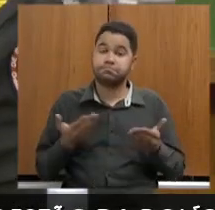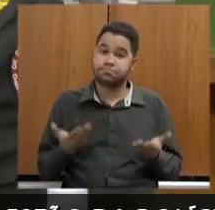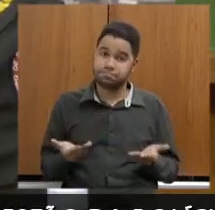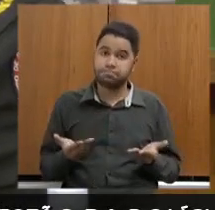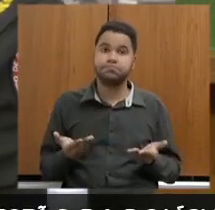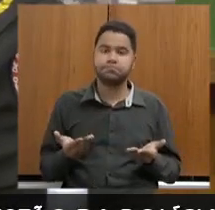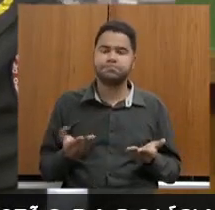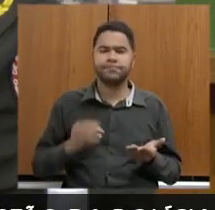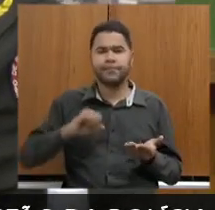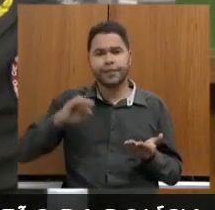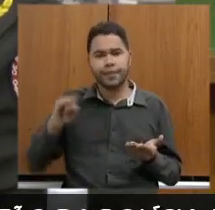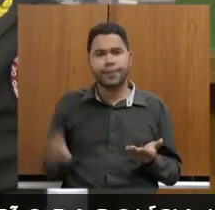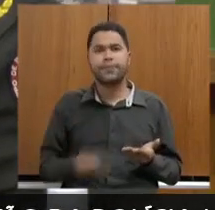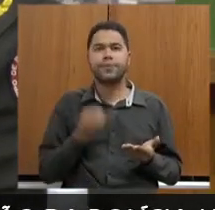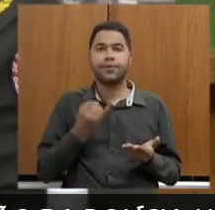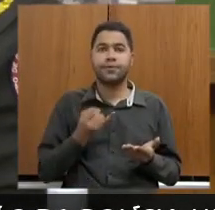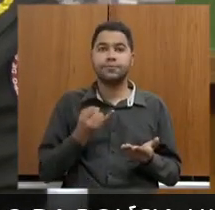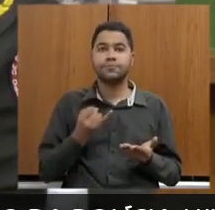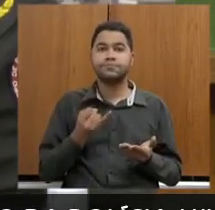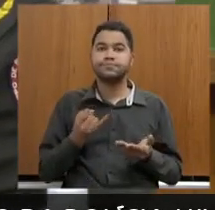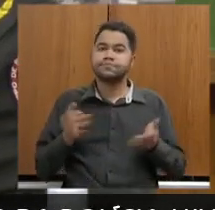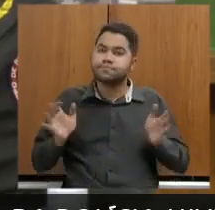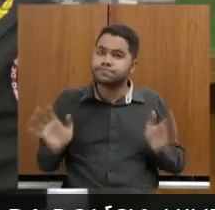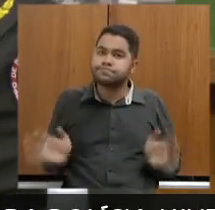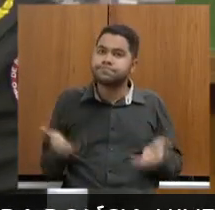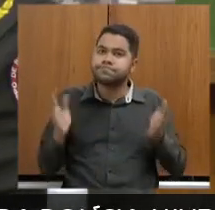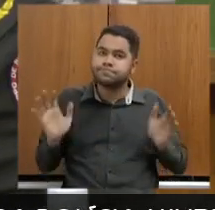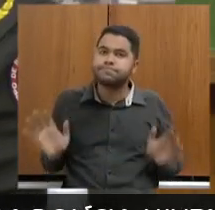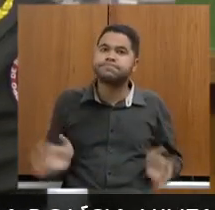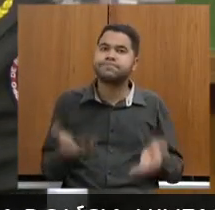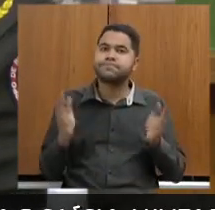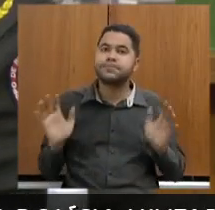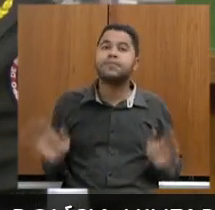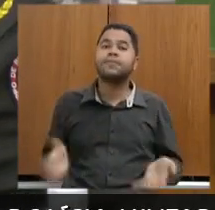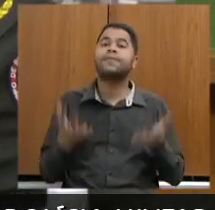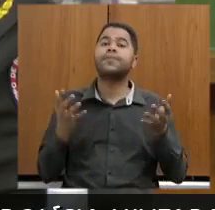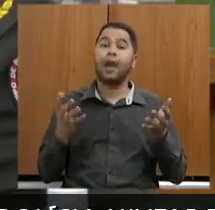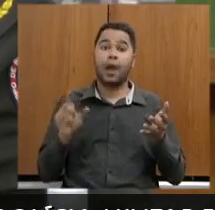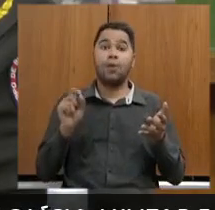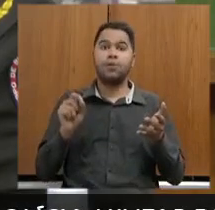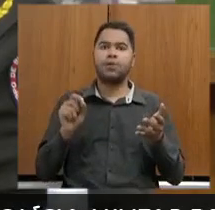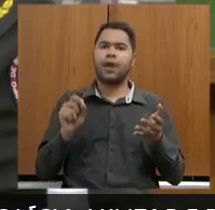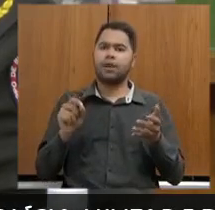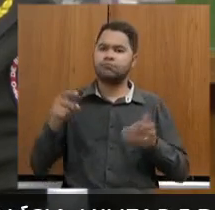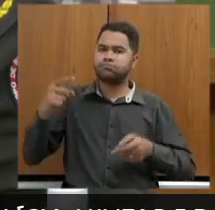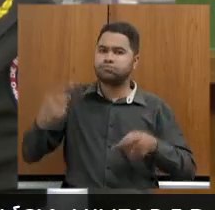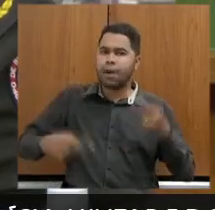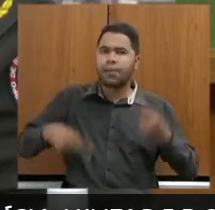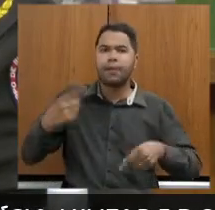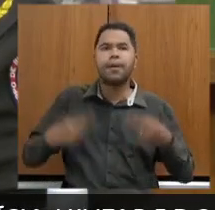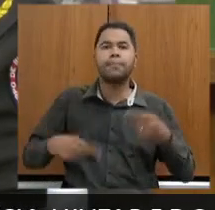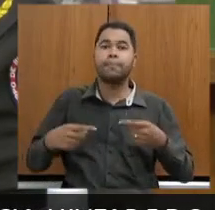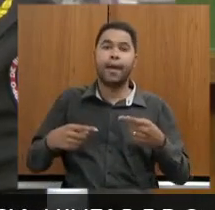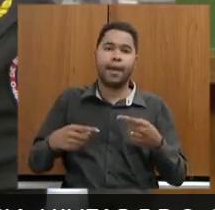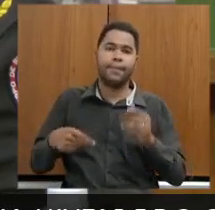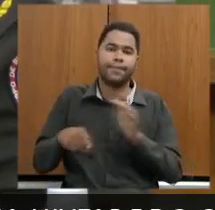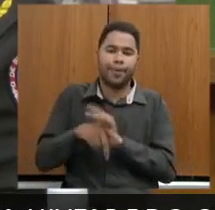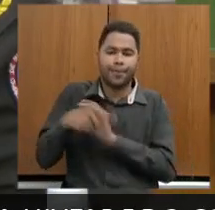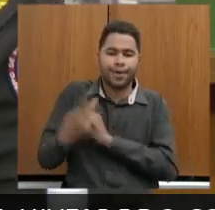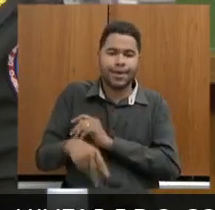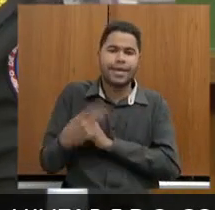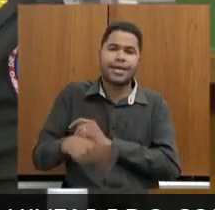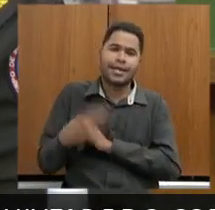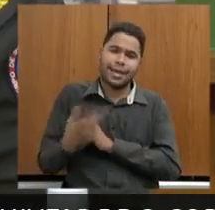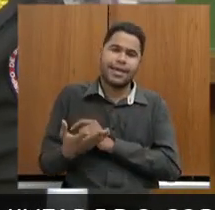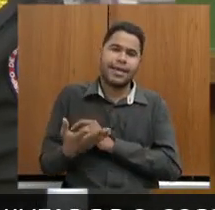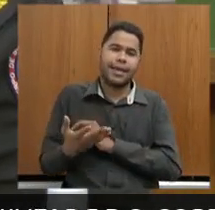e aí aproveitando aqui para poder incentivar essa competição salutar para todos nós principalmente do Corpo